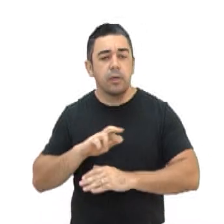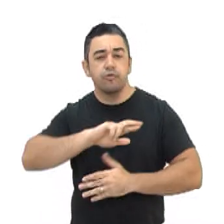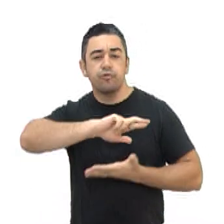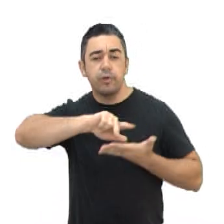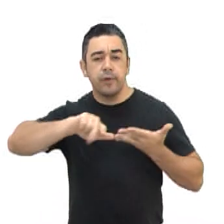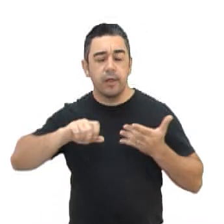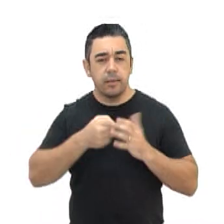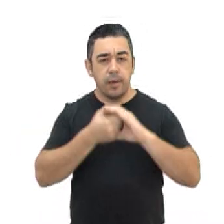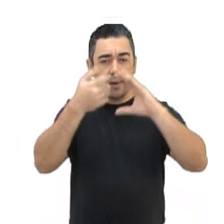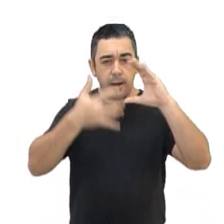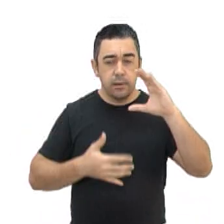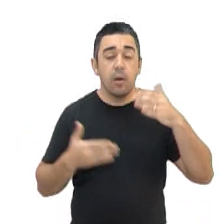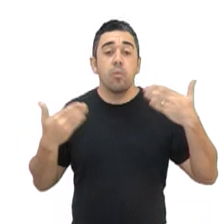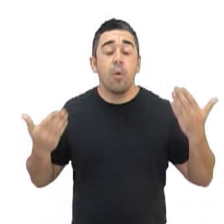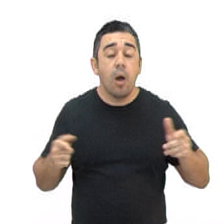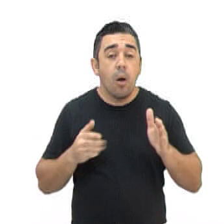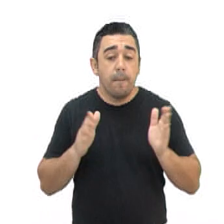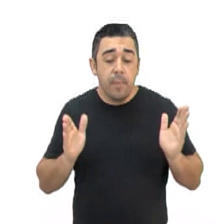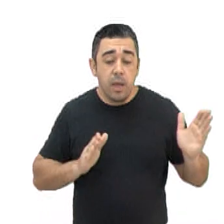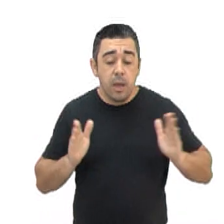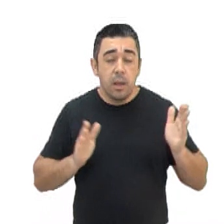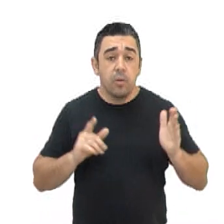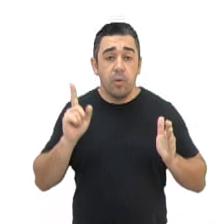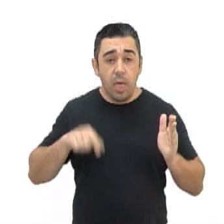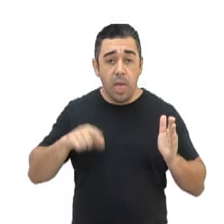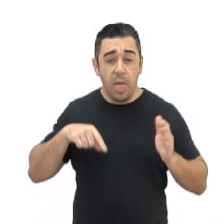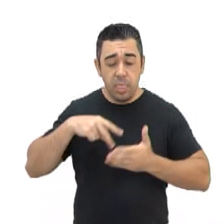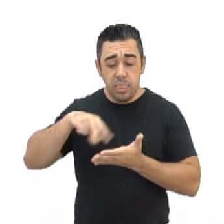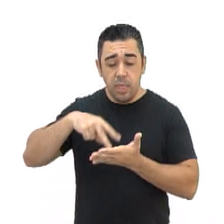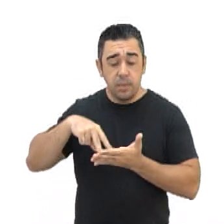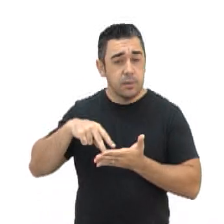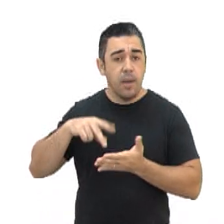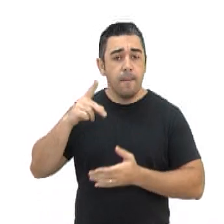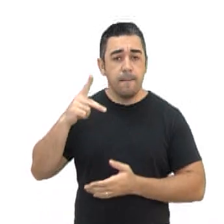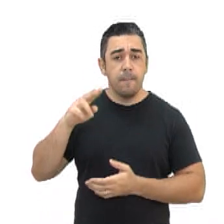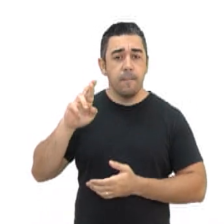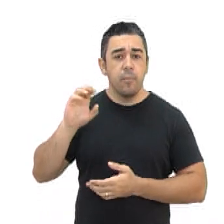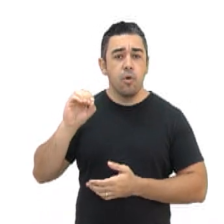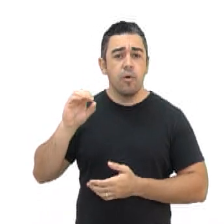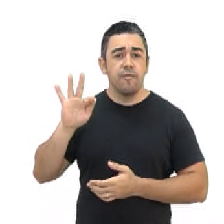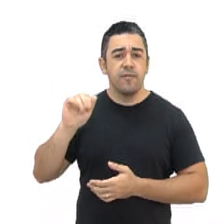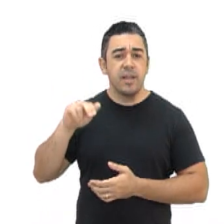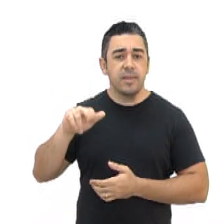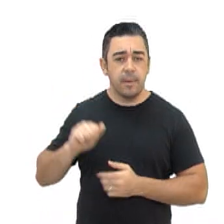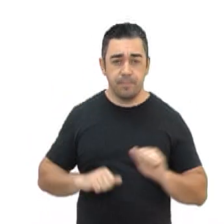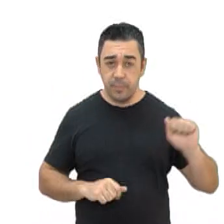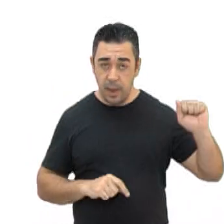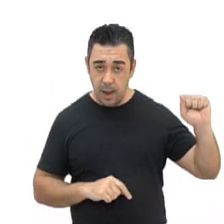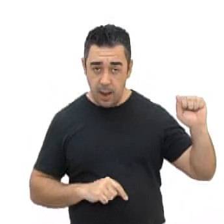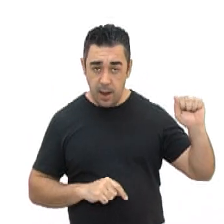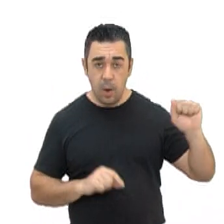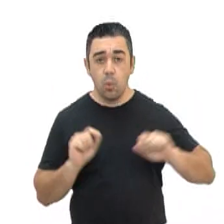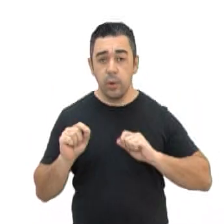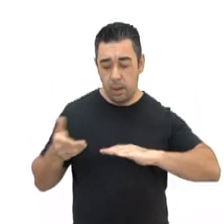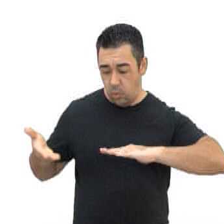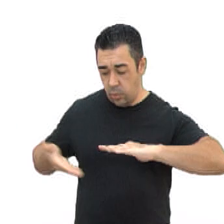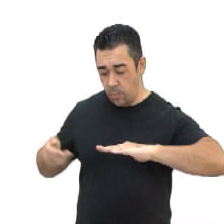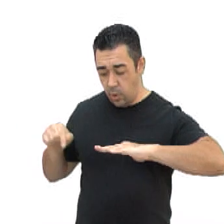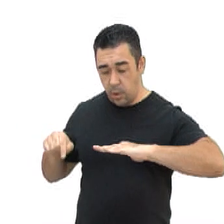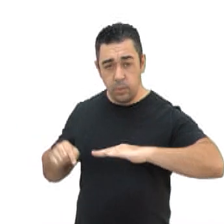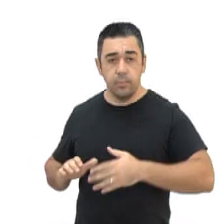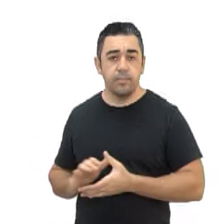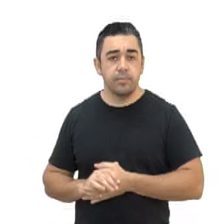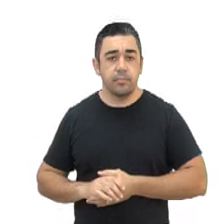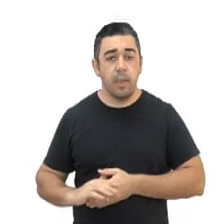características. Em qual período histórico a dança foi considerada profana? Letra A, Idade Contemporânea.